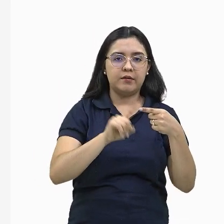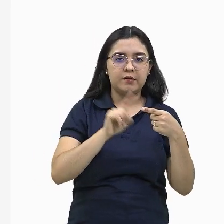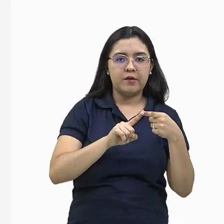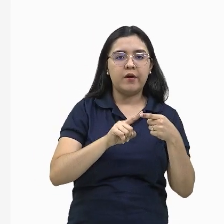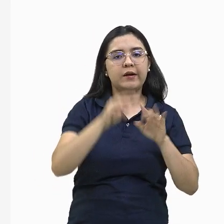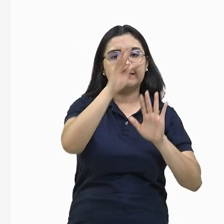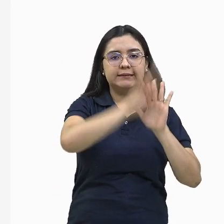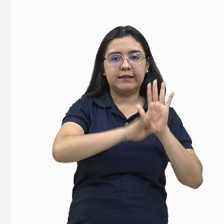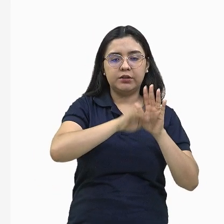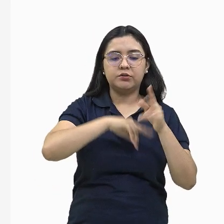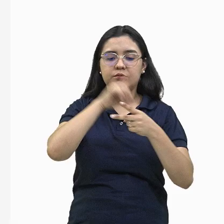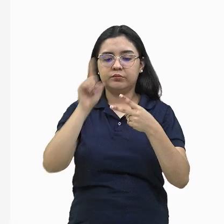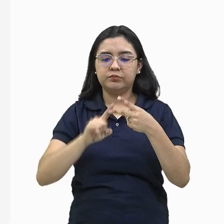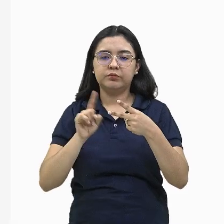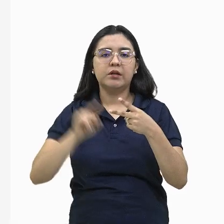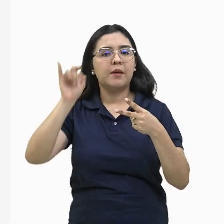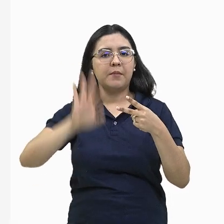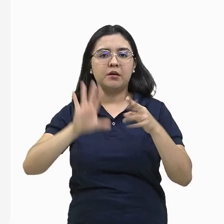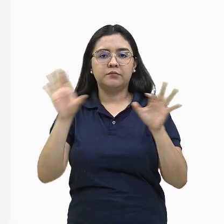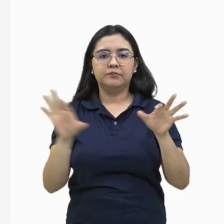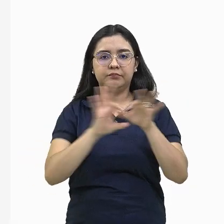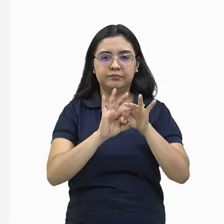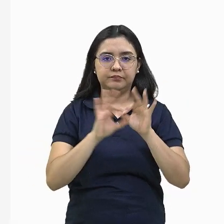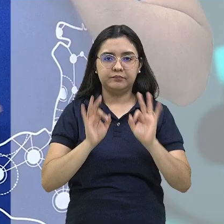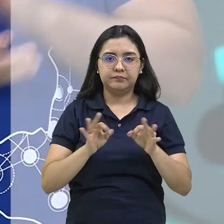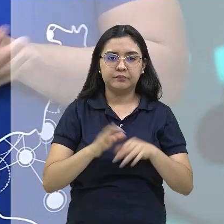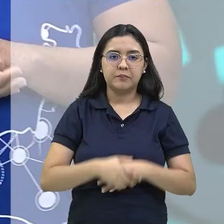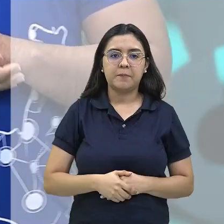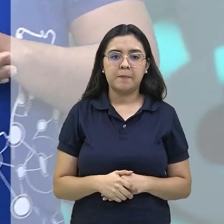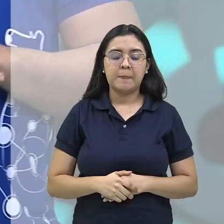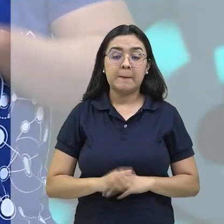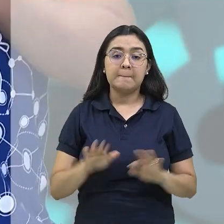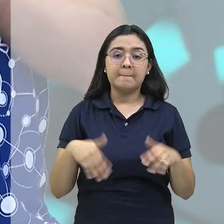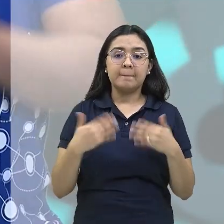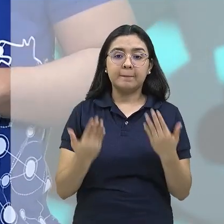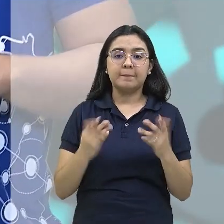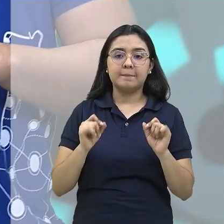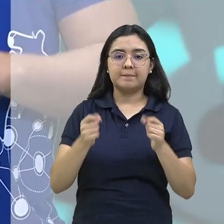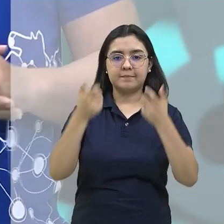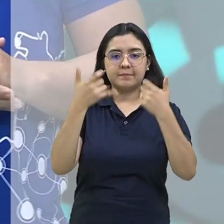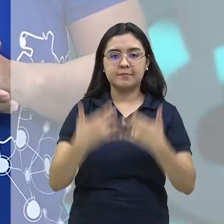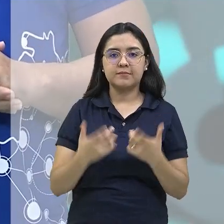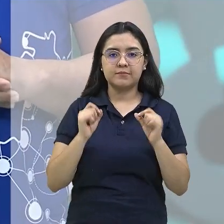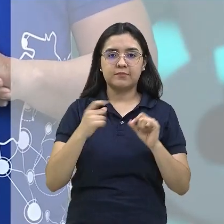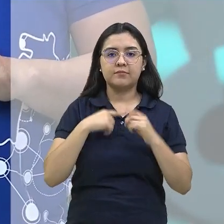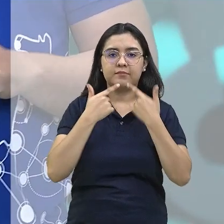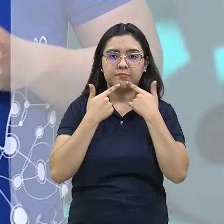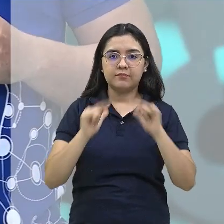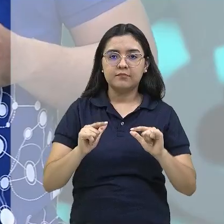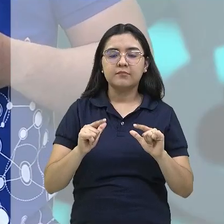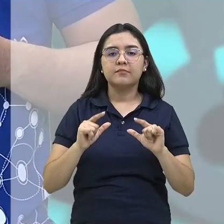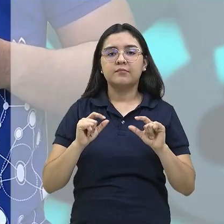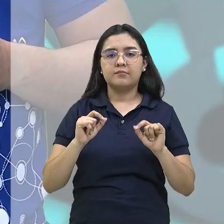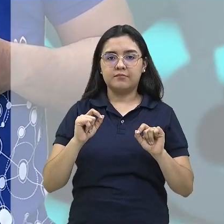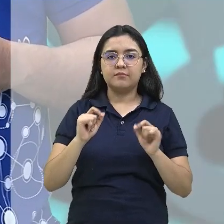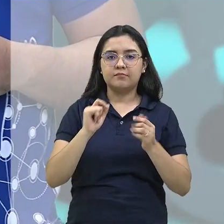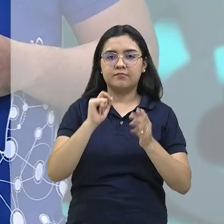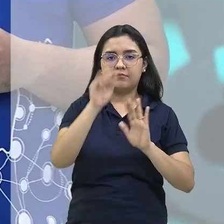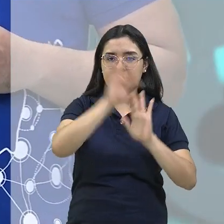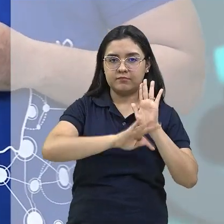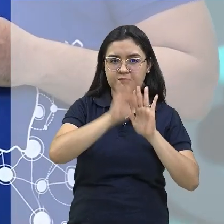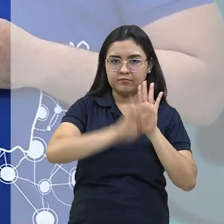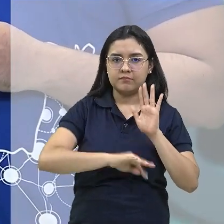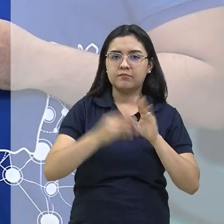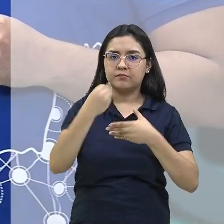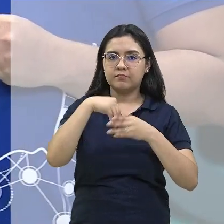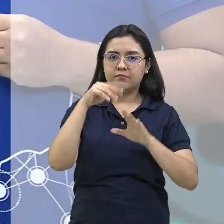linguagem não verbal. Ok? Quando falamos em linguagem verbal em um cartaz, percebam, gente, que nós vamos